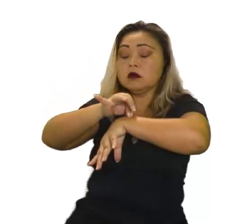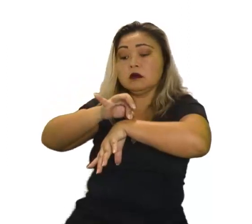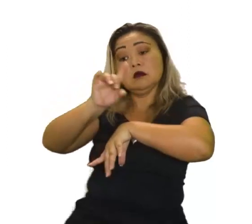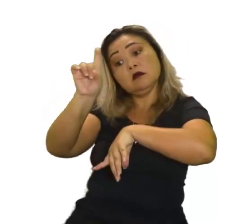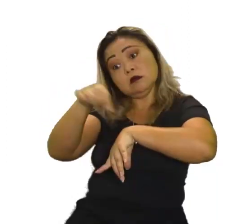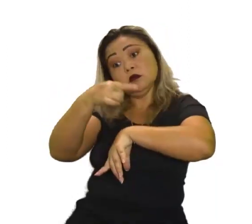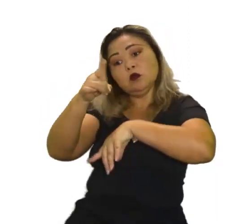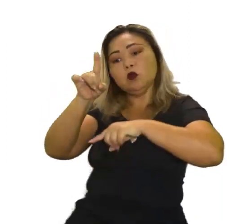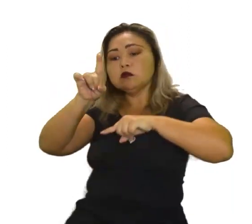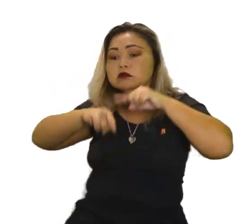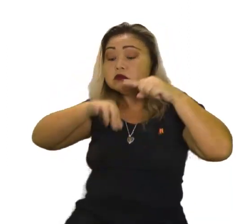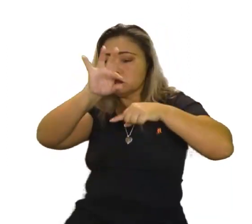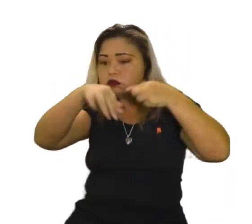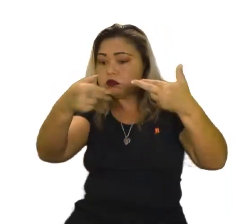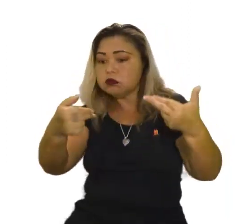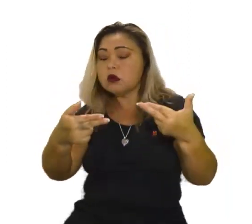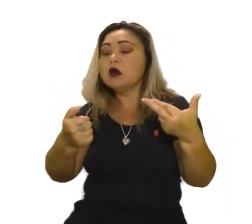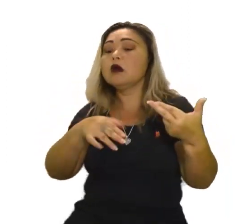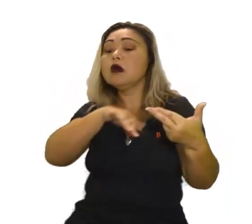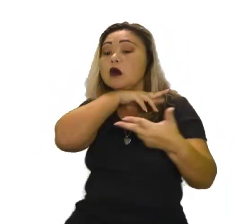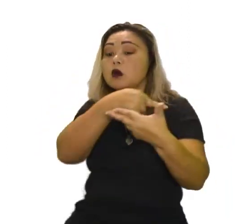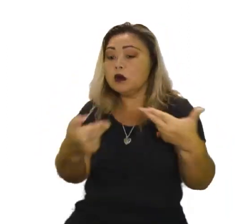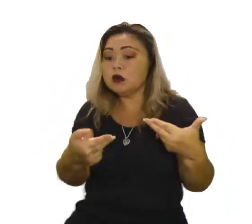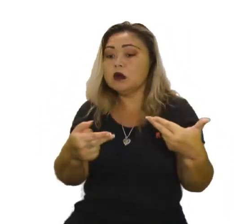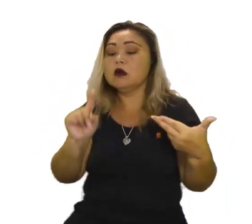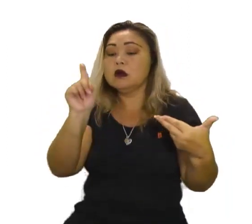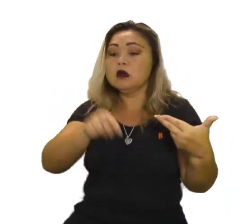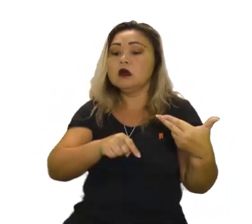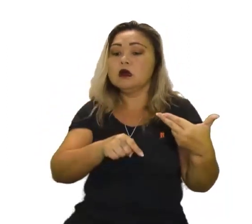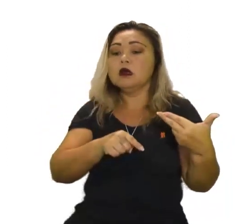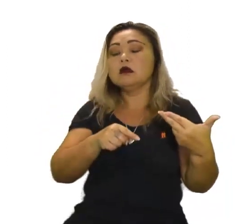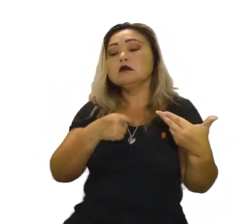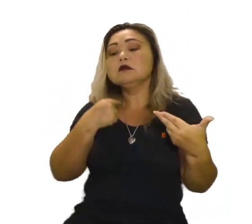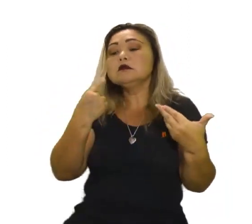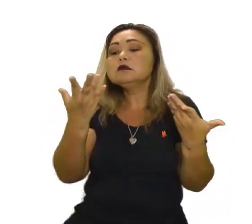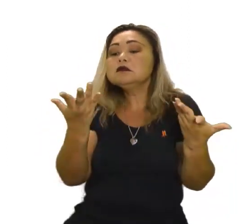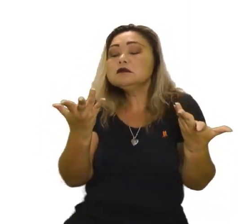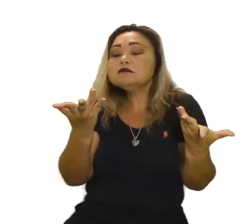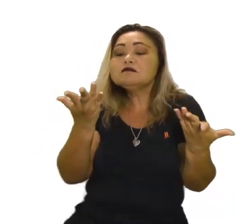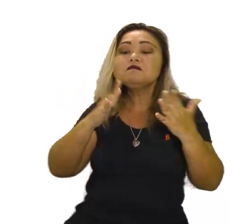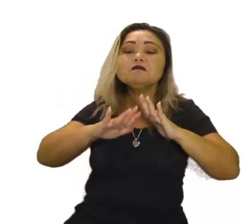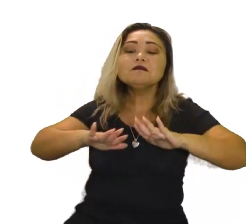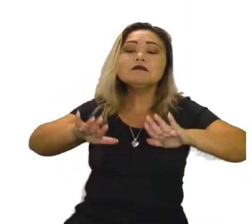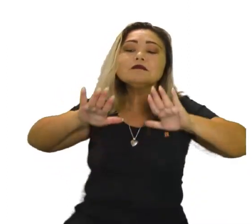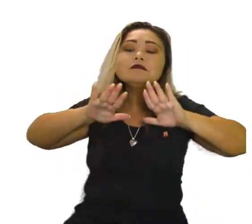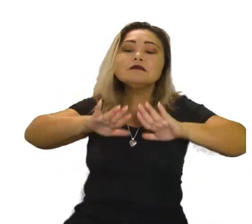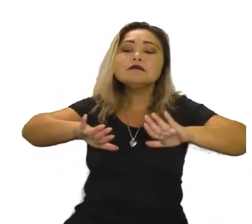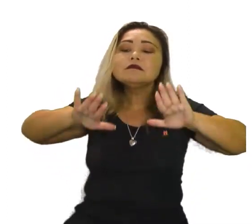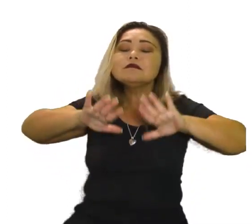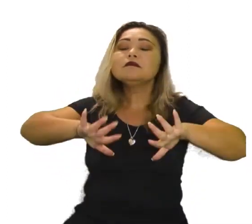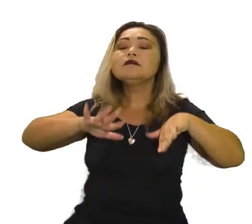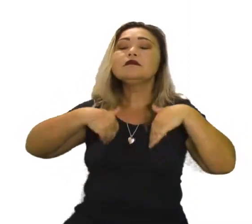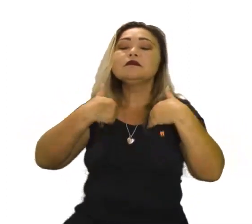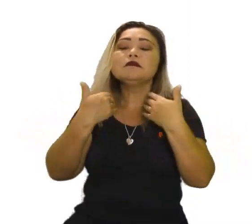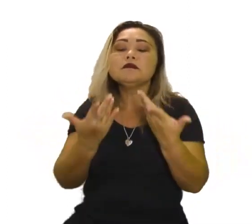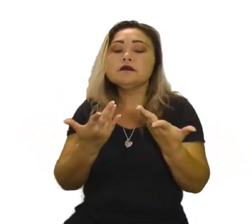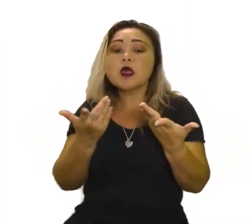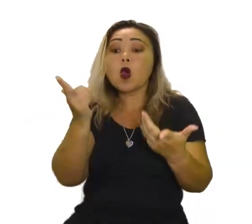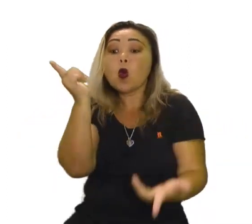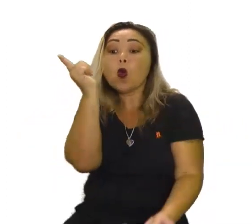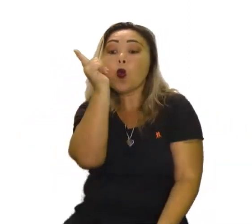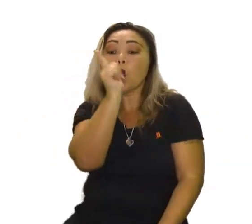animais, esses insetos que não deixam de ser animais, eles são dóceis, pessoal. Dóceis no sentido de você